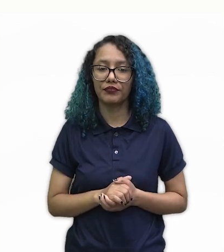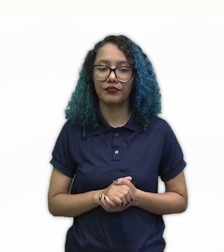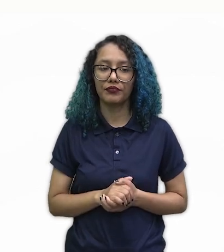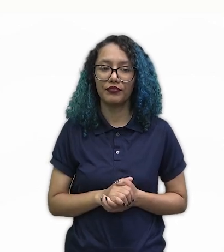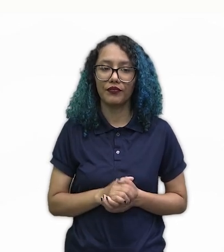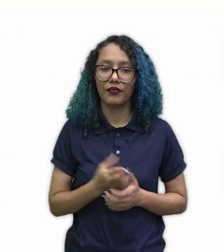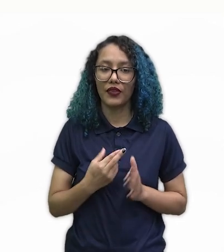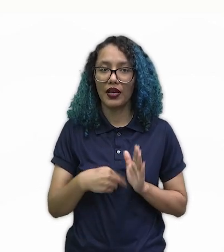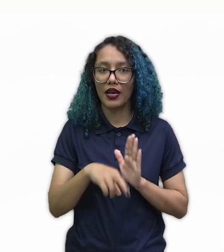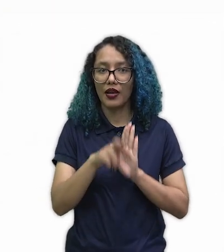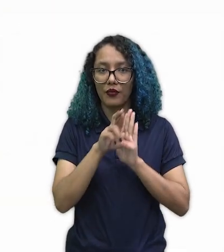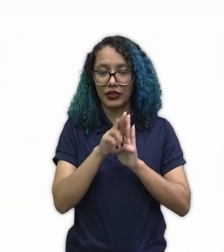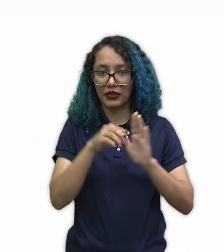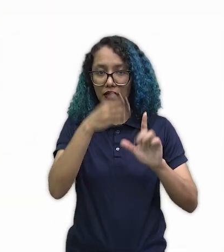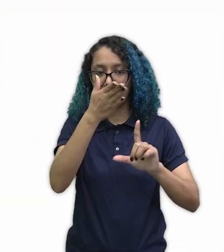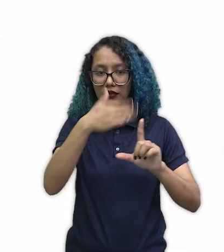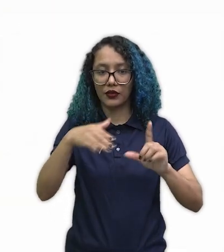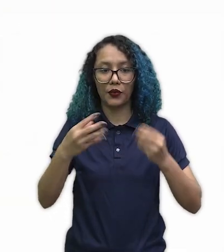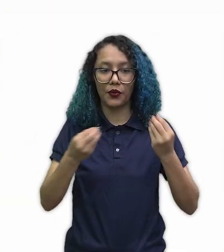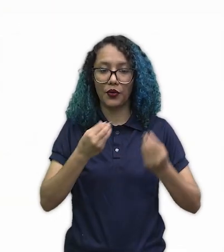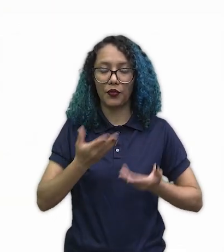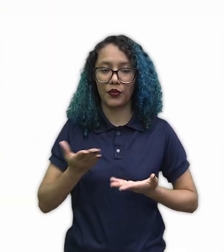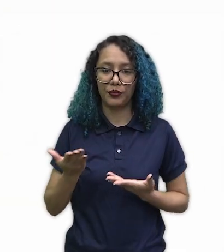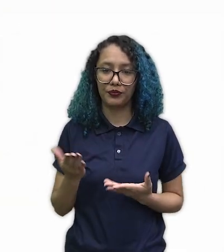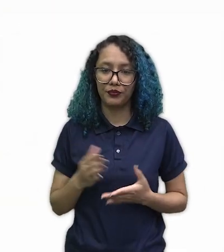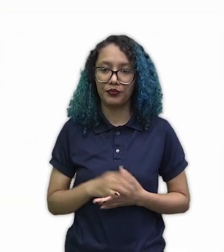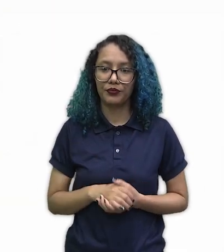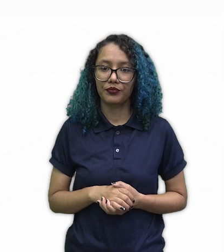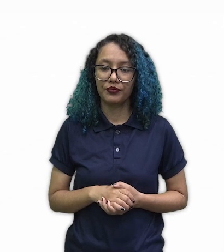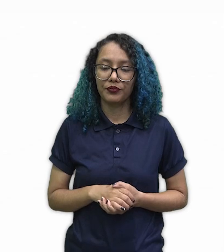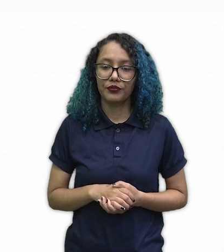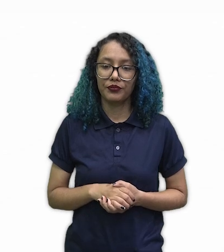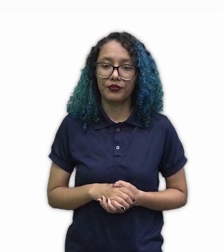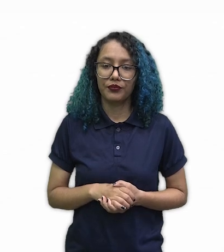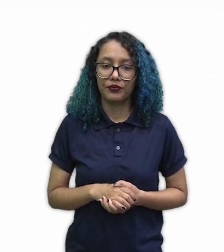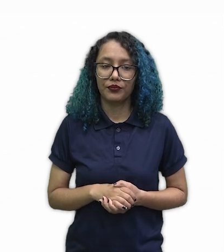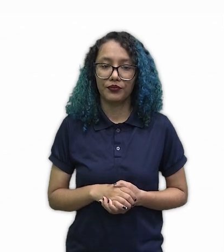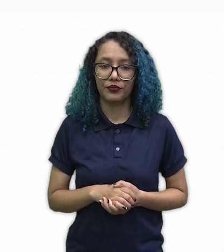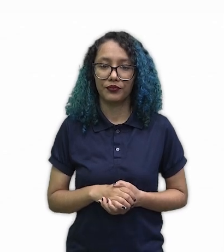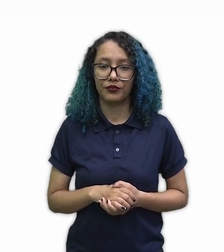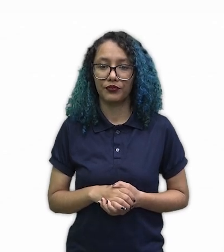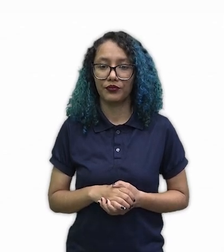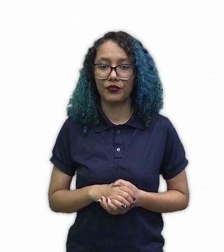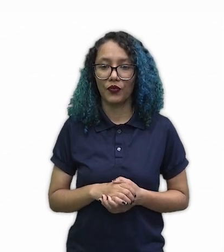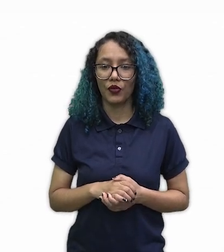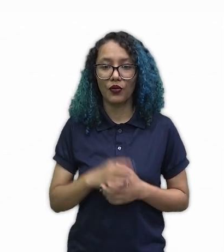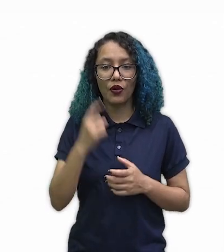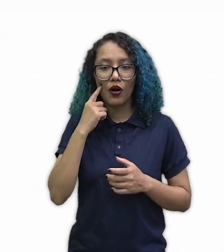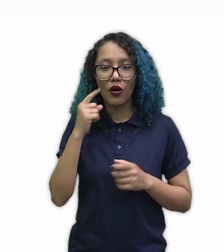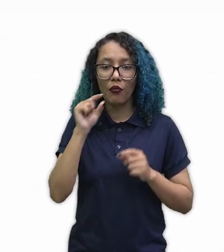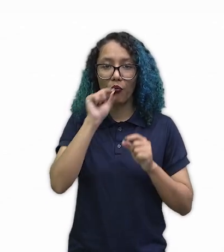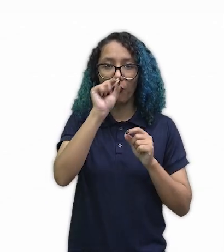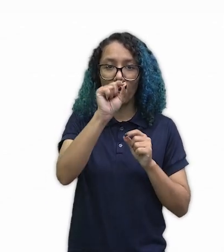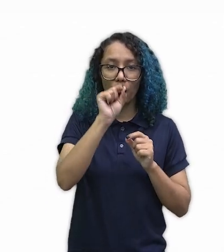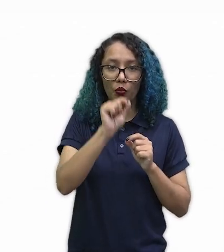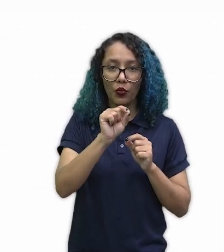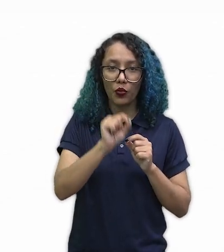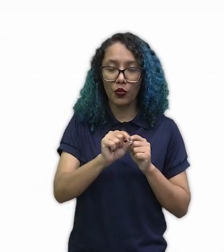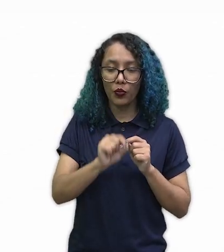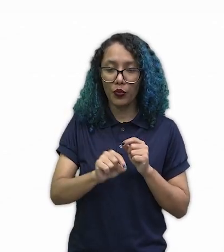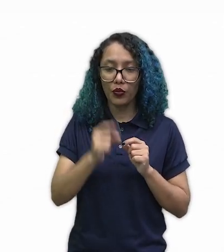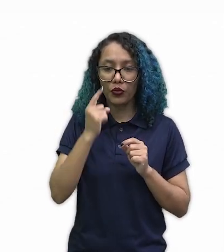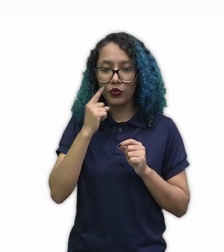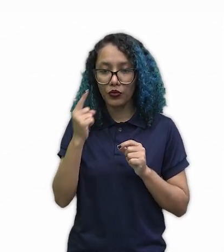vai ficar o nosso gráfico. Acompanhe comigo. Olha lá. Nós temos aí os 5 pontos marcados, tá?